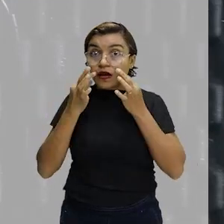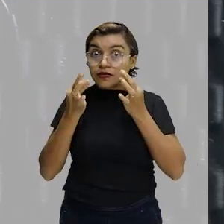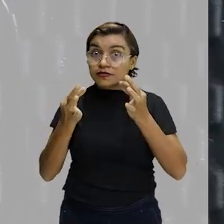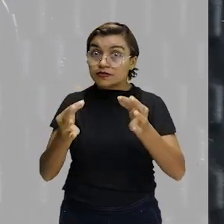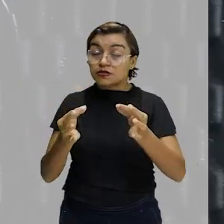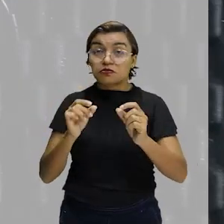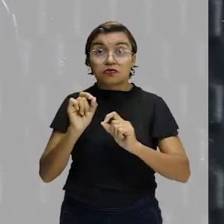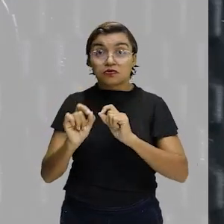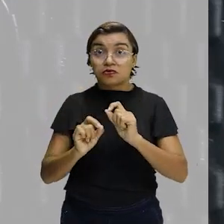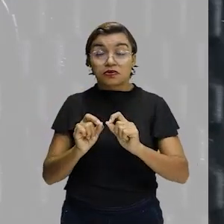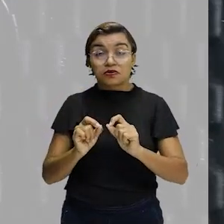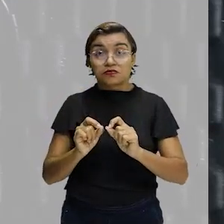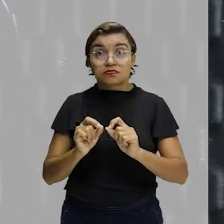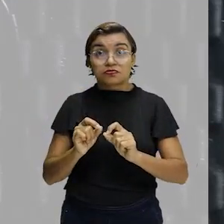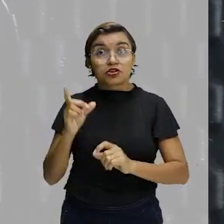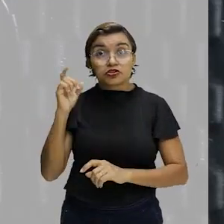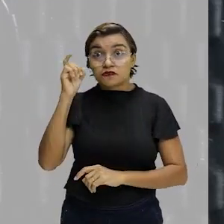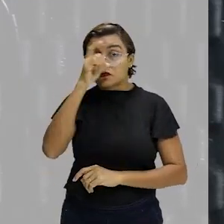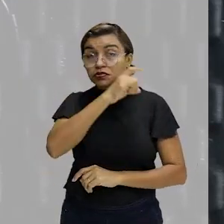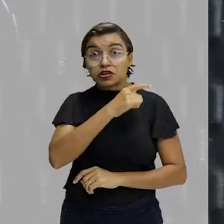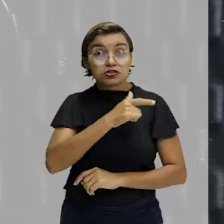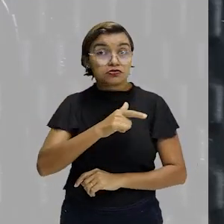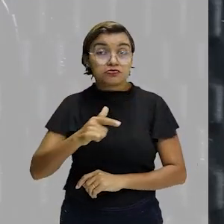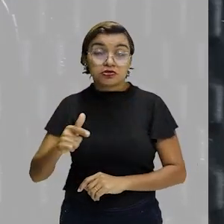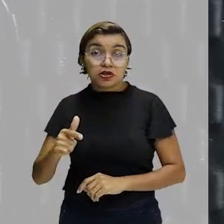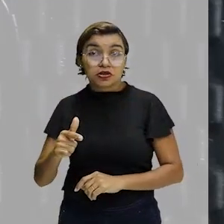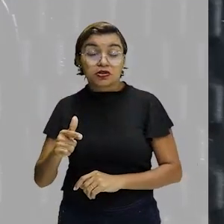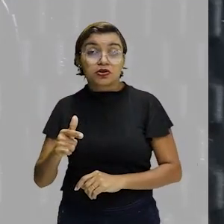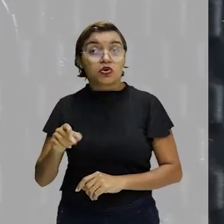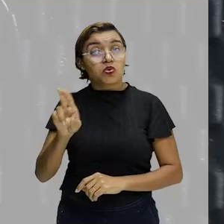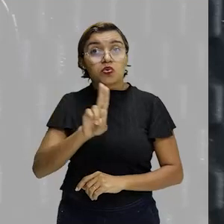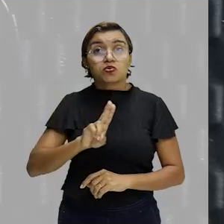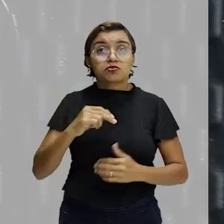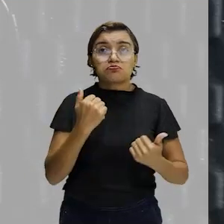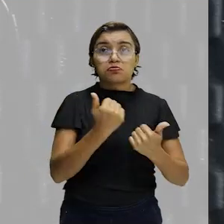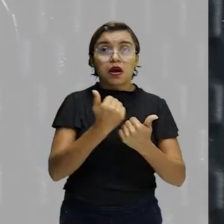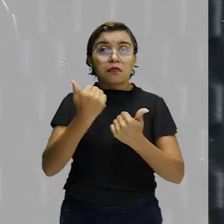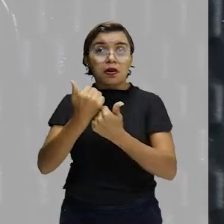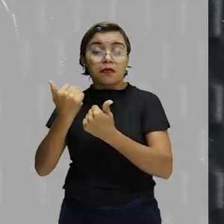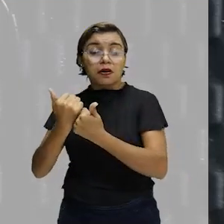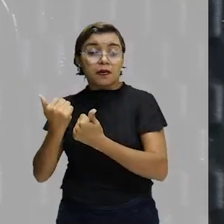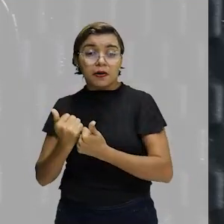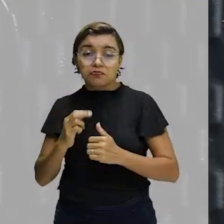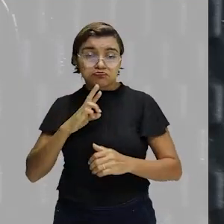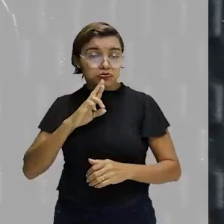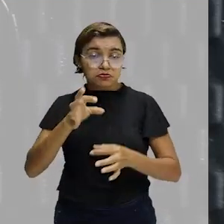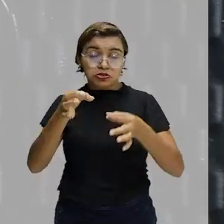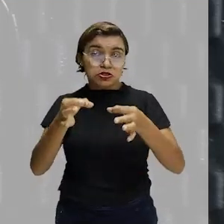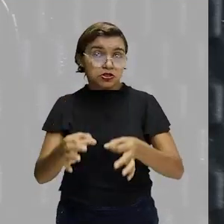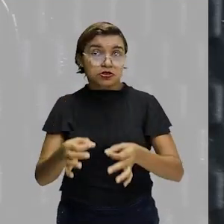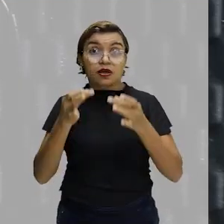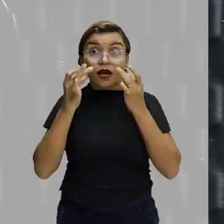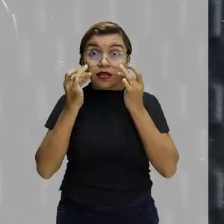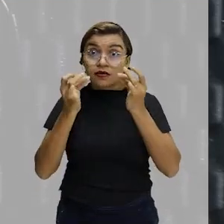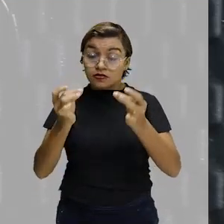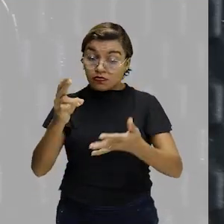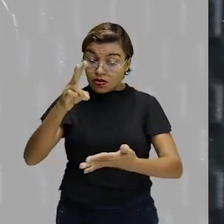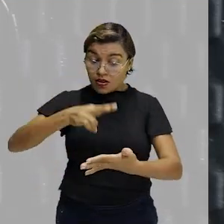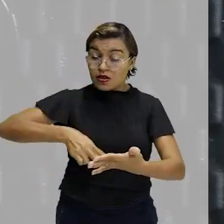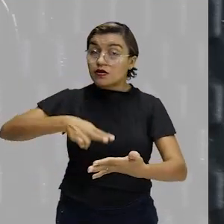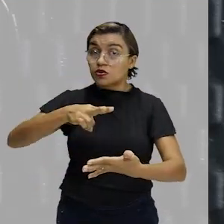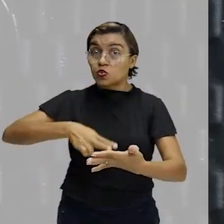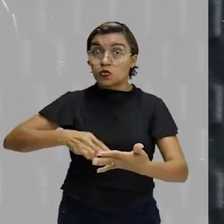enorme, não teve nenhuma dificuldade. Você já começou, aplicou o logaritmo, já foi substituindo e deu tudo certo. Tá? Então, chama a tua atenção para uma leitura